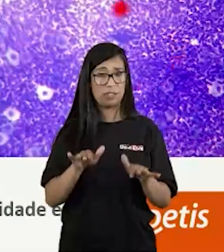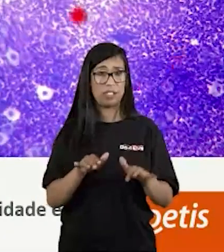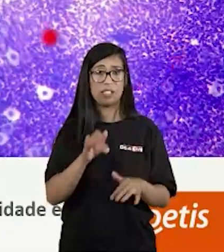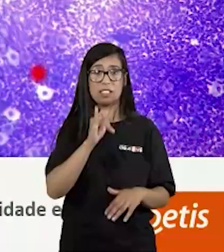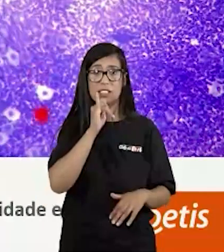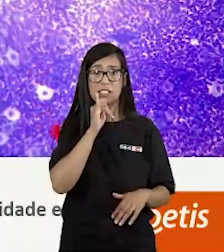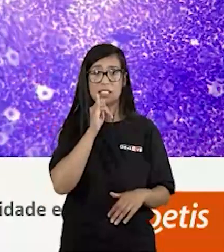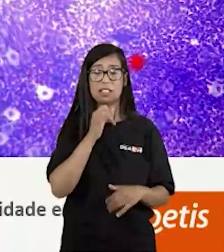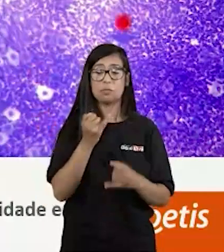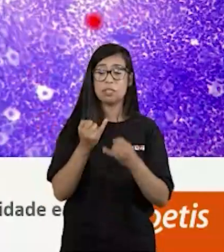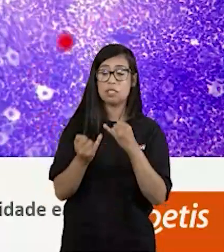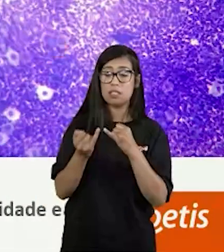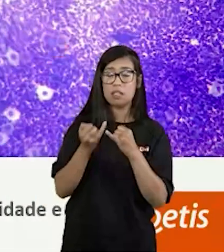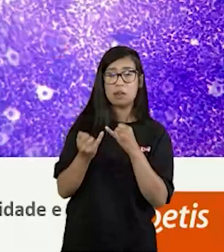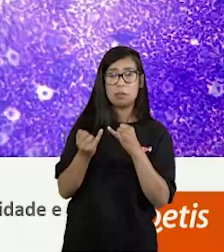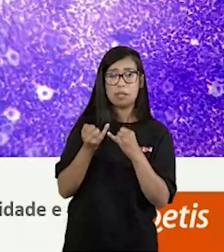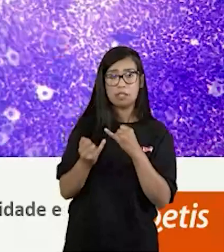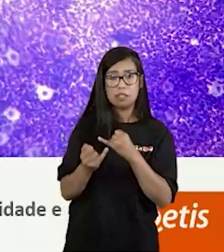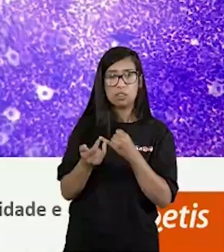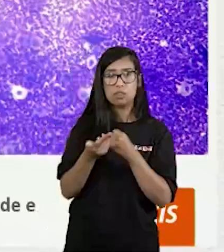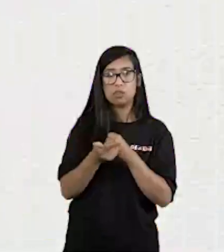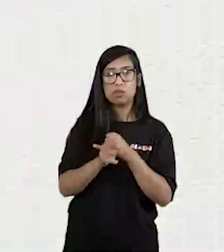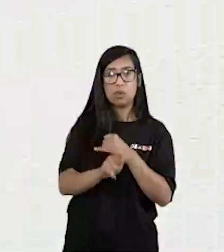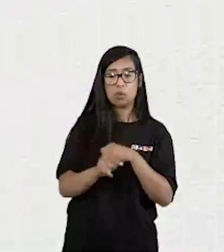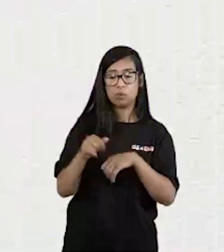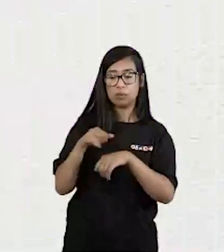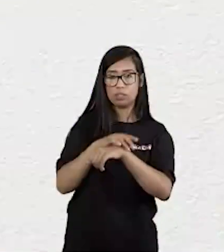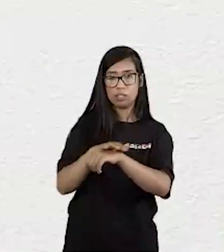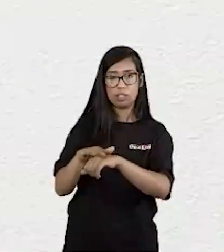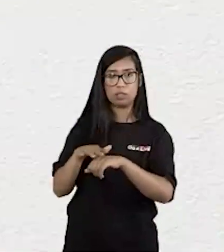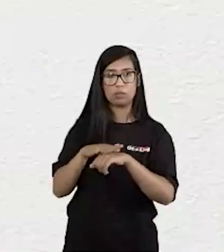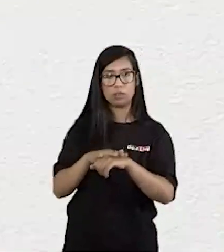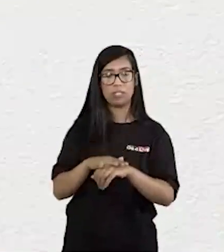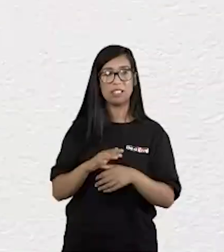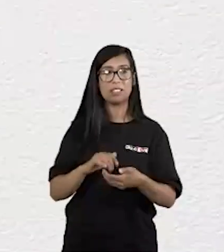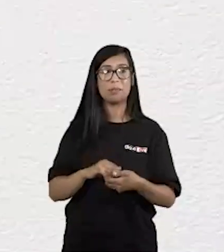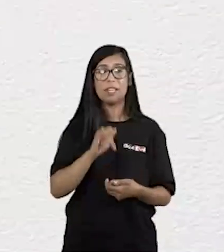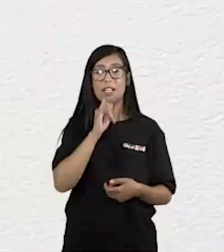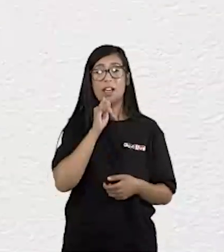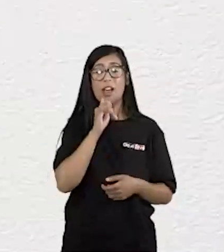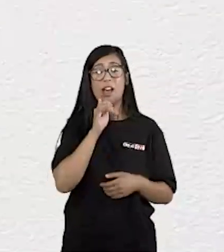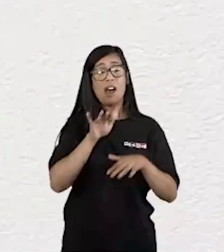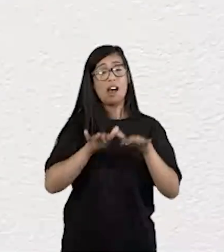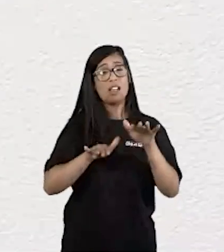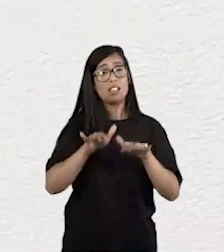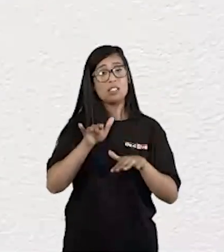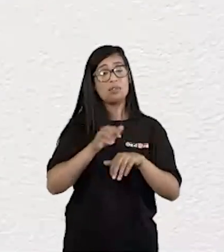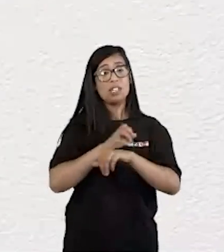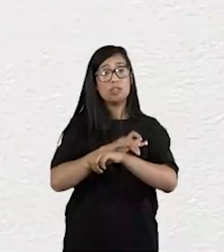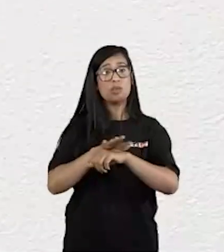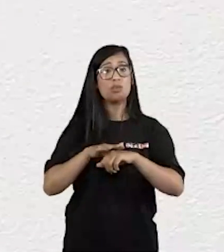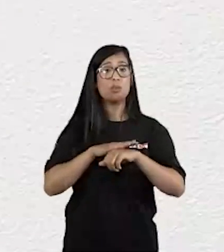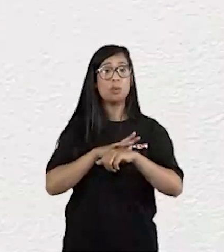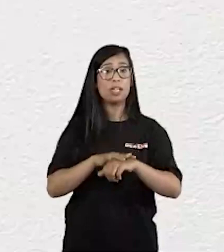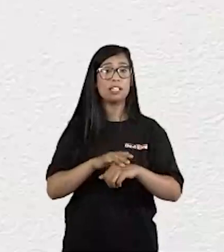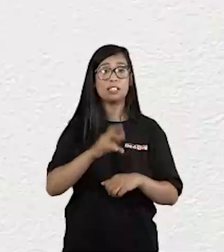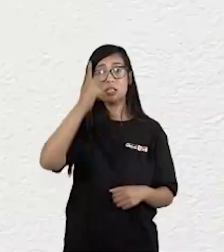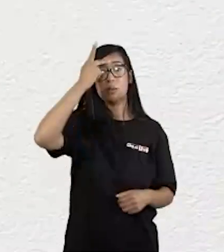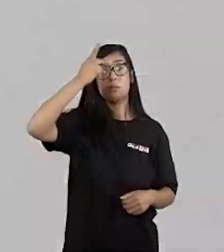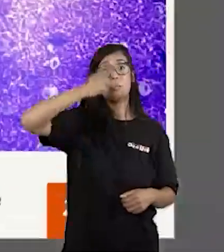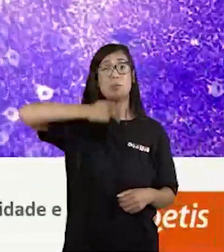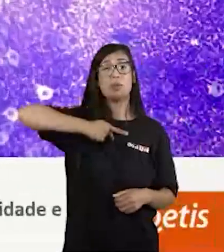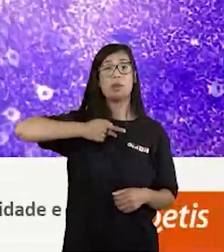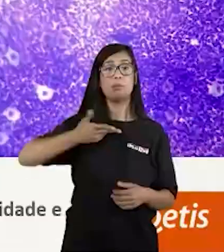acantolíticos, associados à presença dos neutrófilos, faz a gente pensar em doença autoimune. Que doença autoimune mais frequente a gente tem? O